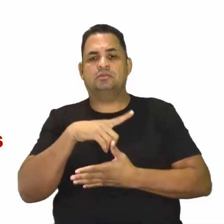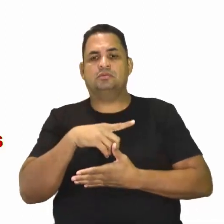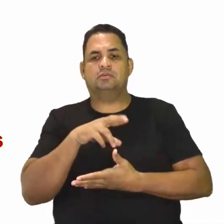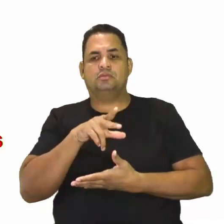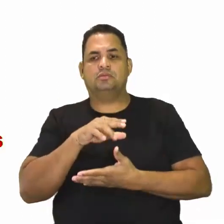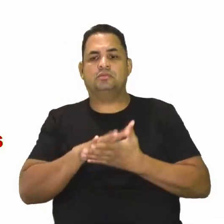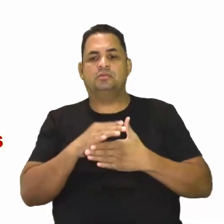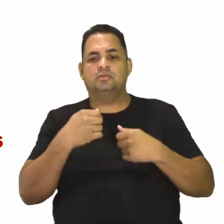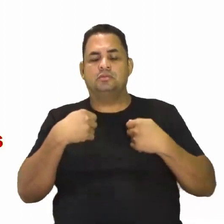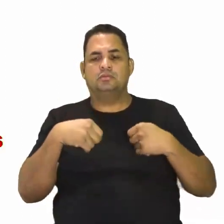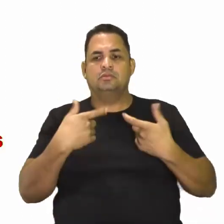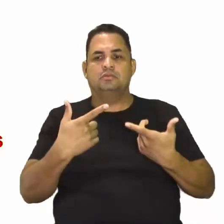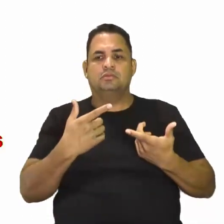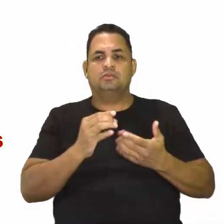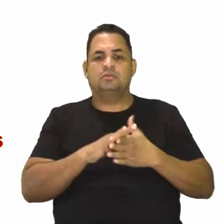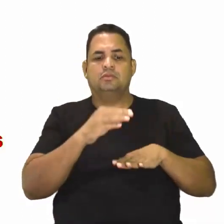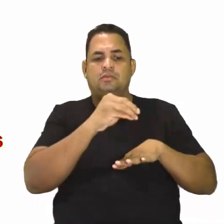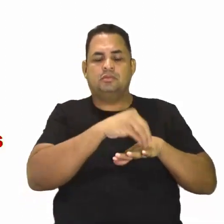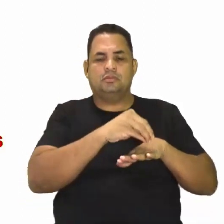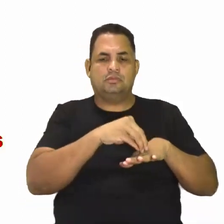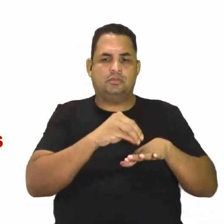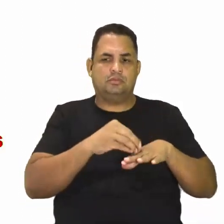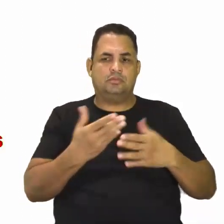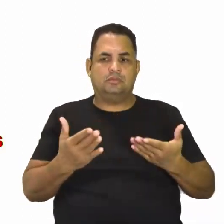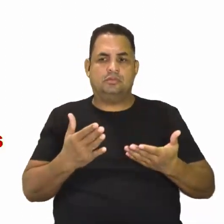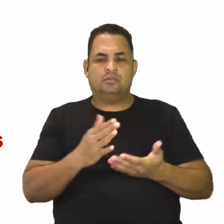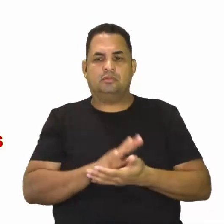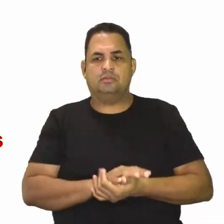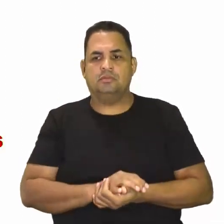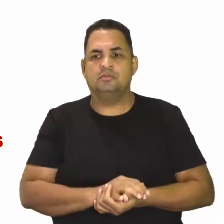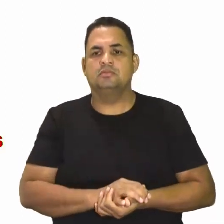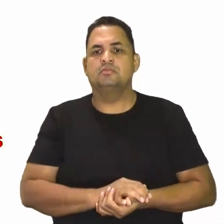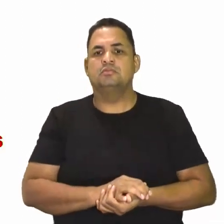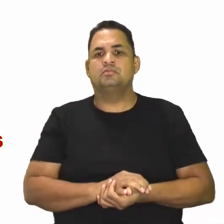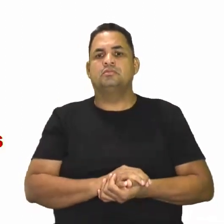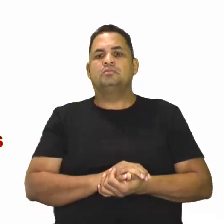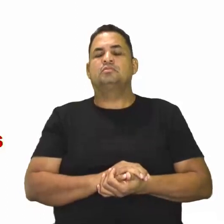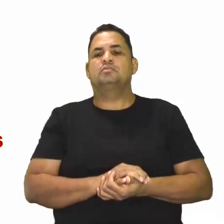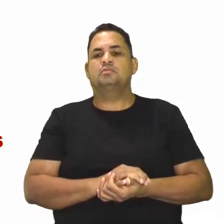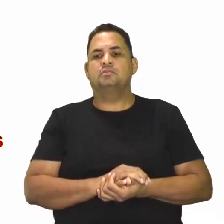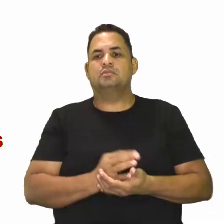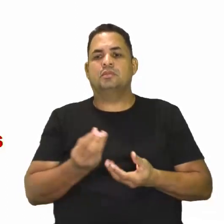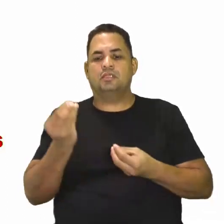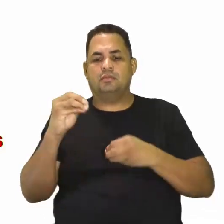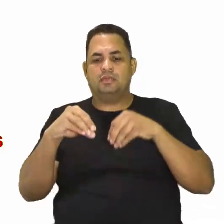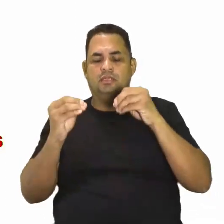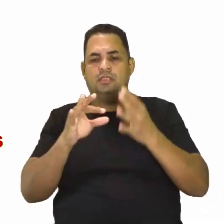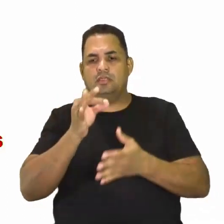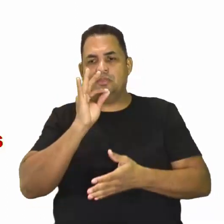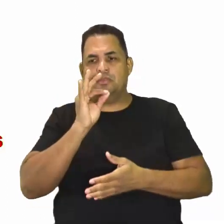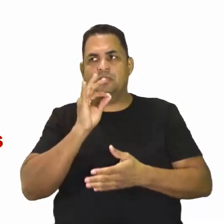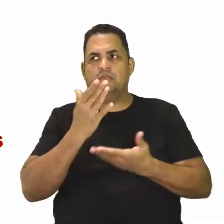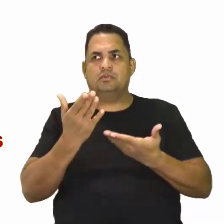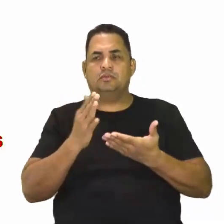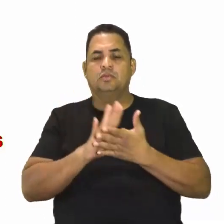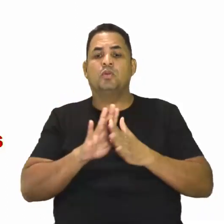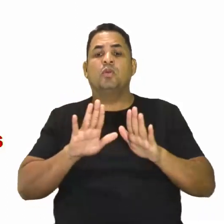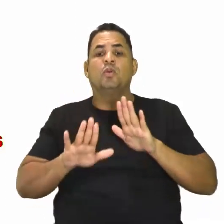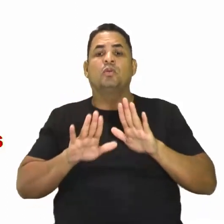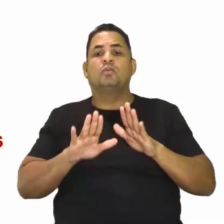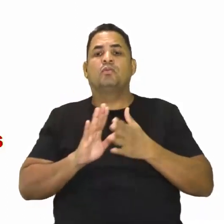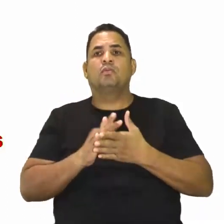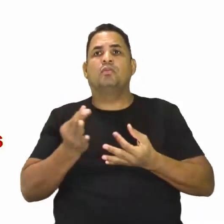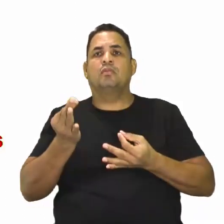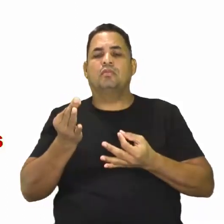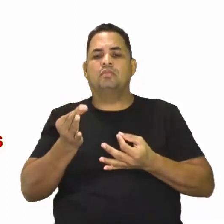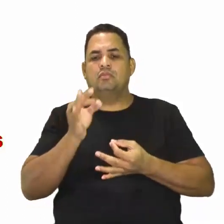mesmas necessidades nutricionais. Plantar café, tem que tomar cuidado. O café